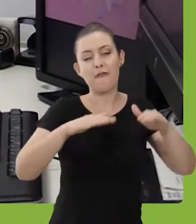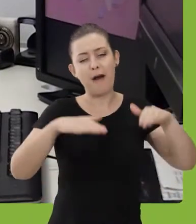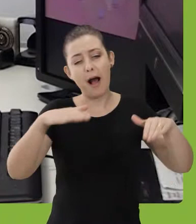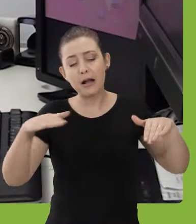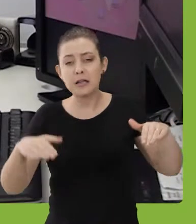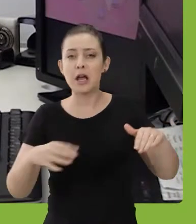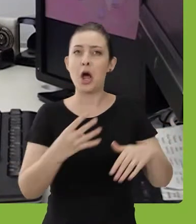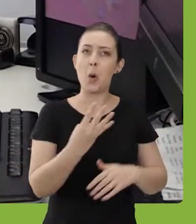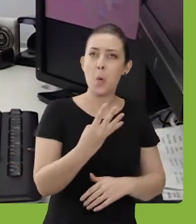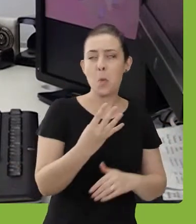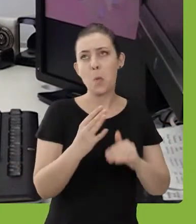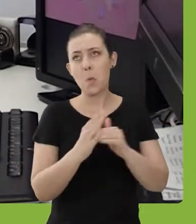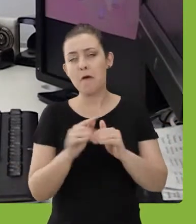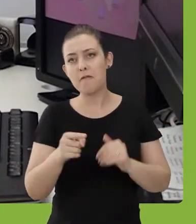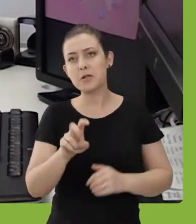valores em torno de